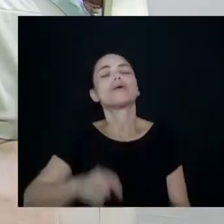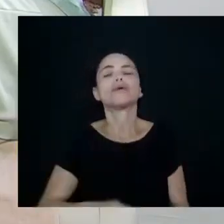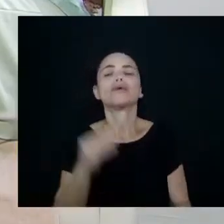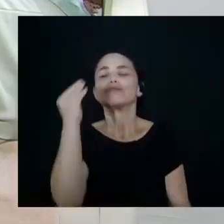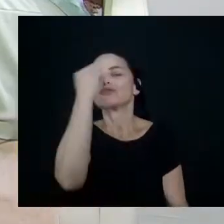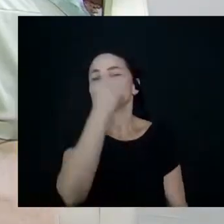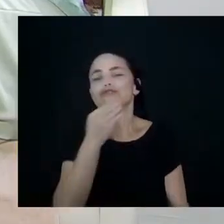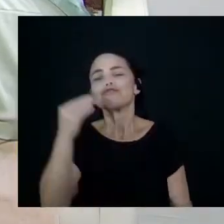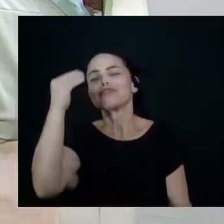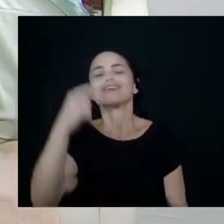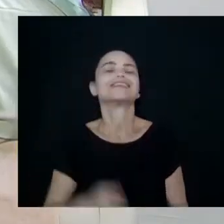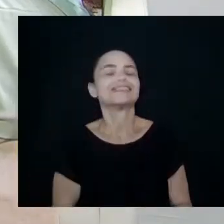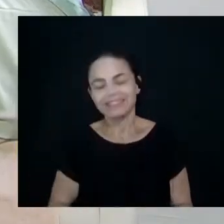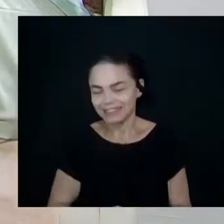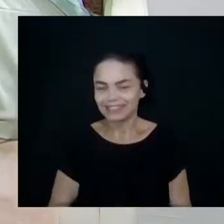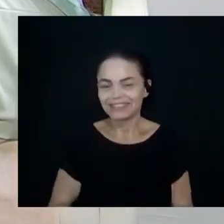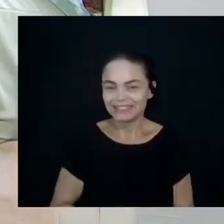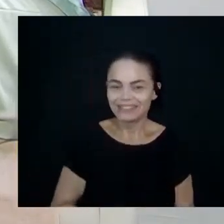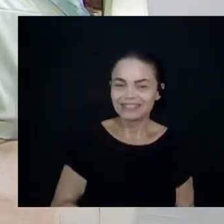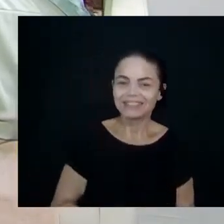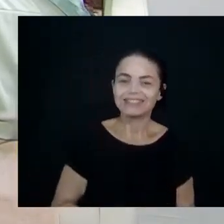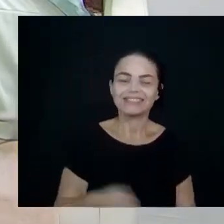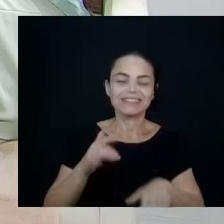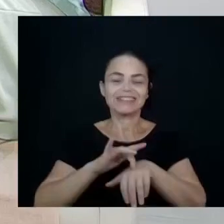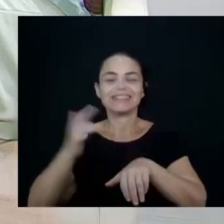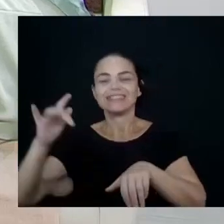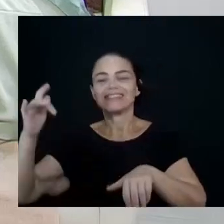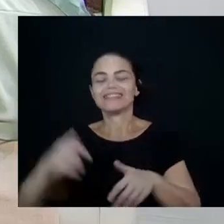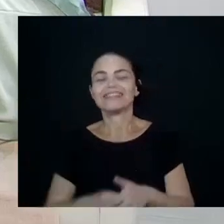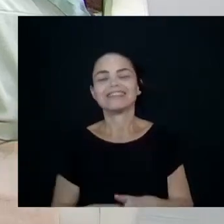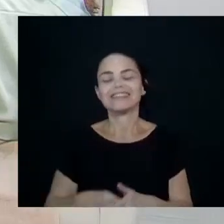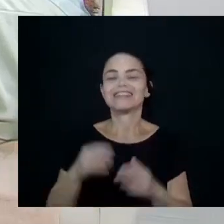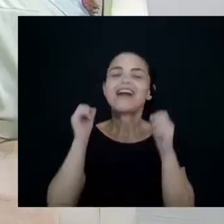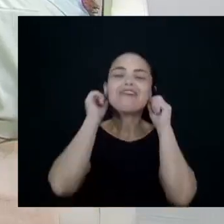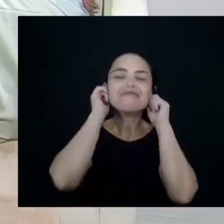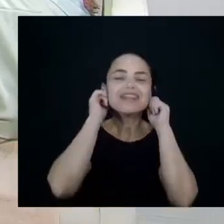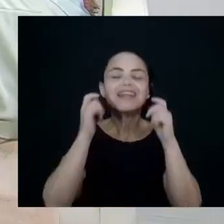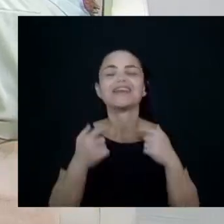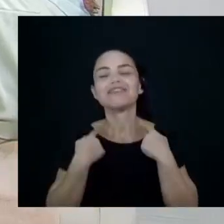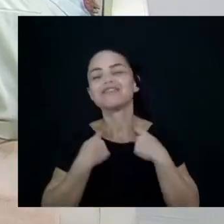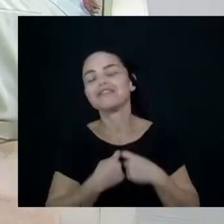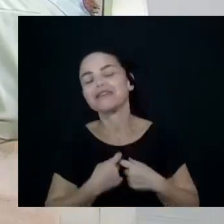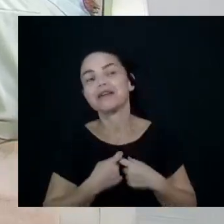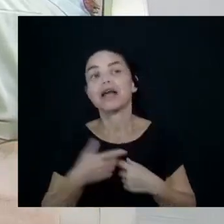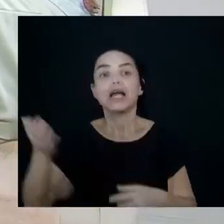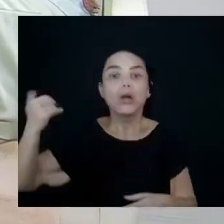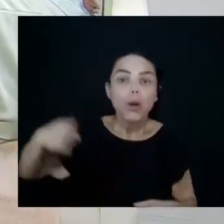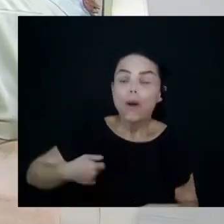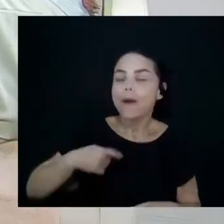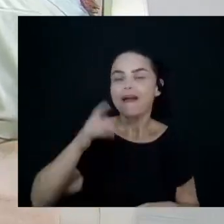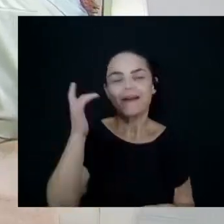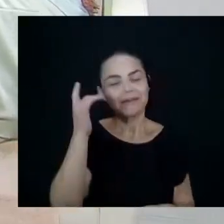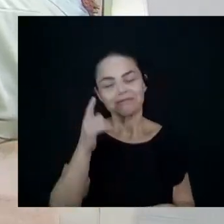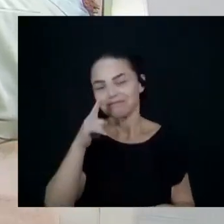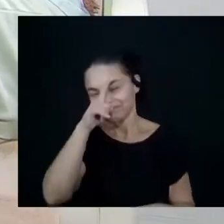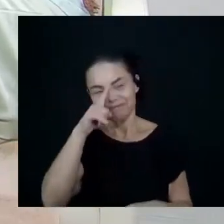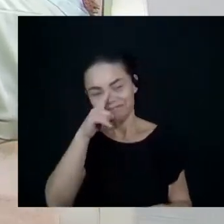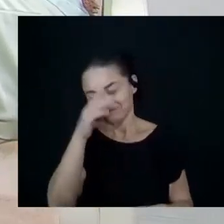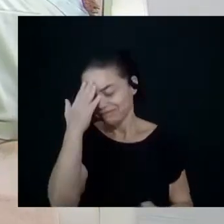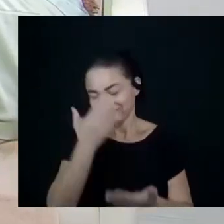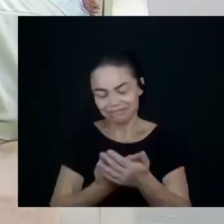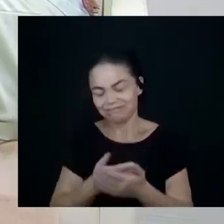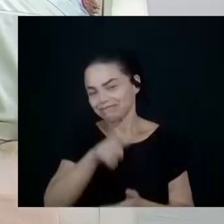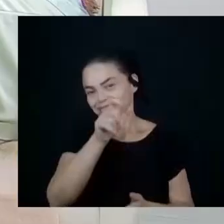chamava-se panos de joia, que nem era joia, eram semi-joias, e a gente saía vendendo. Naquele tempo não era perigoso, né? Sim. Se confiava muito